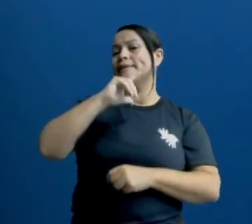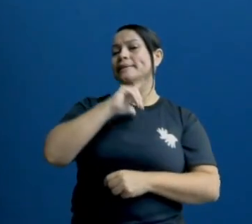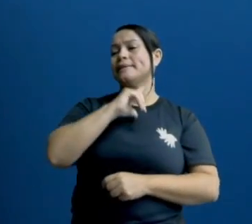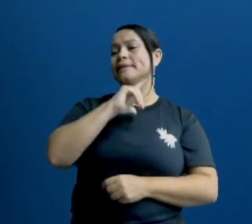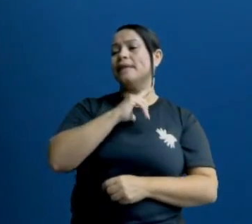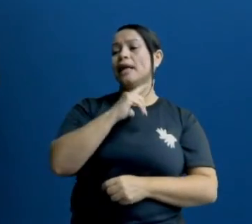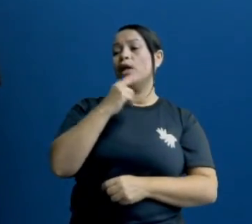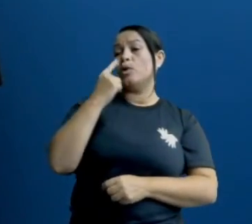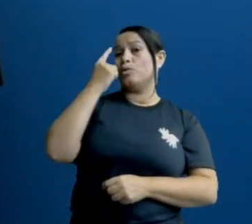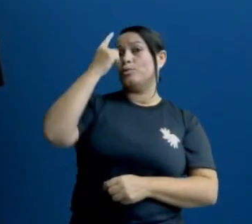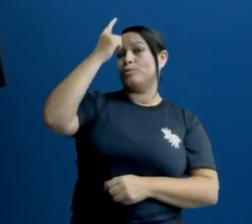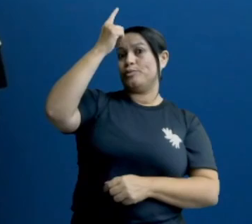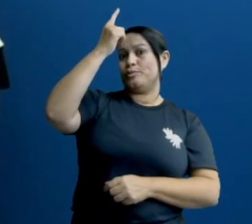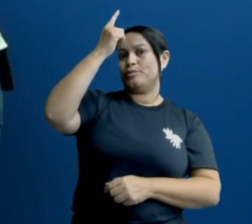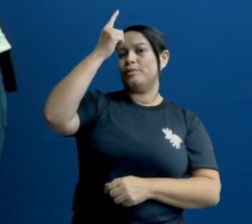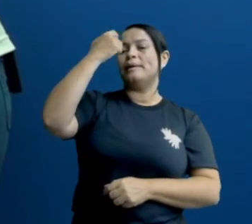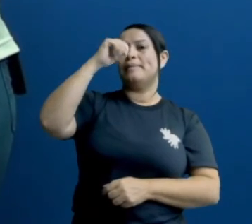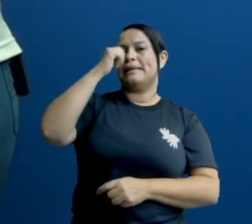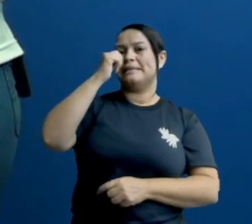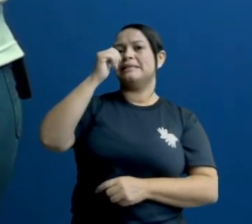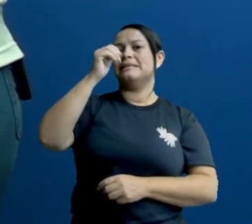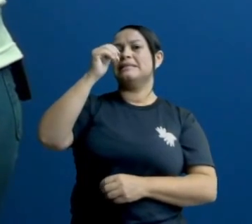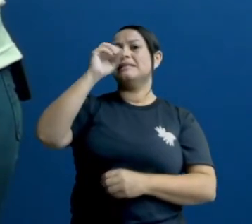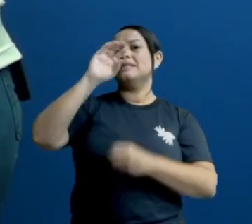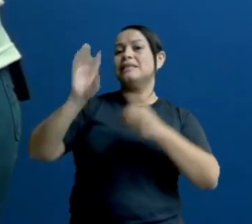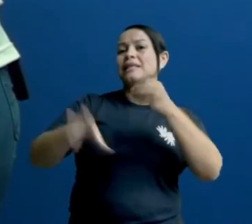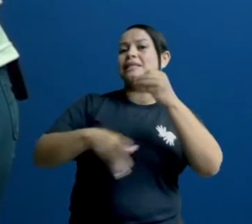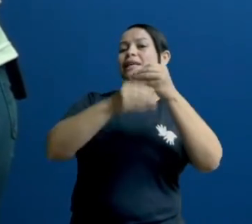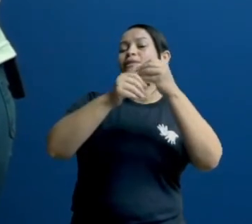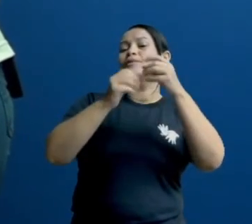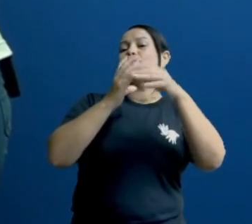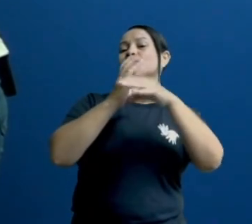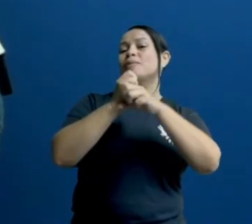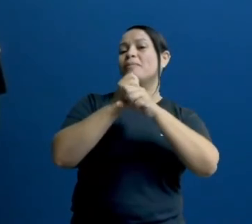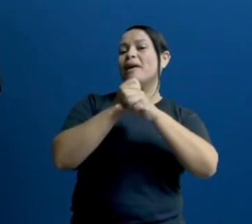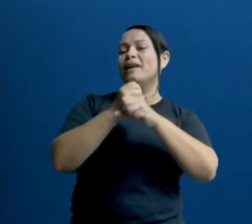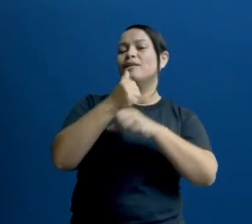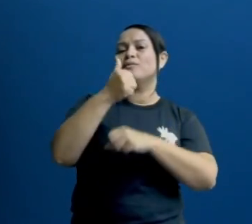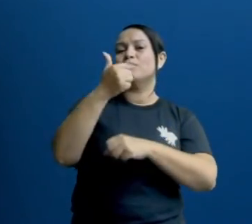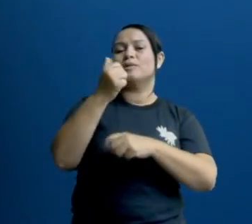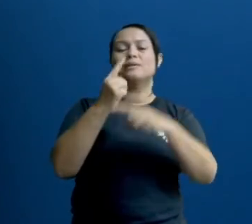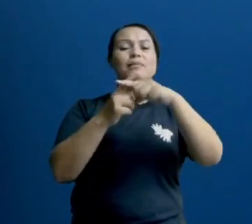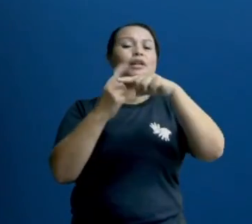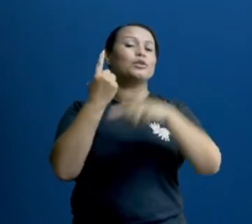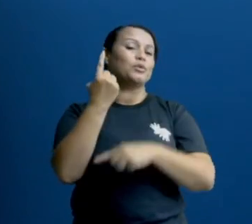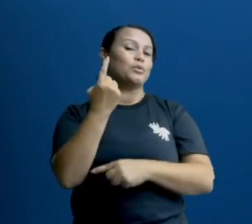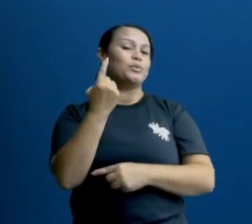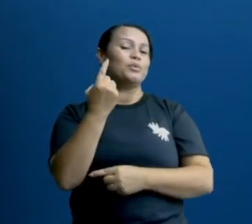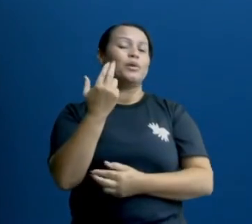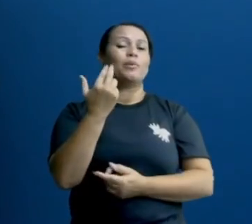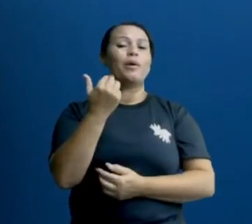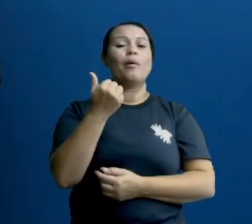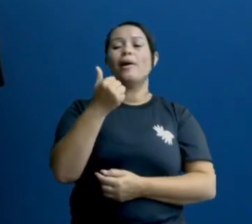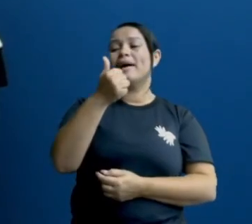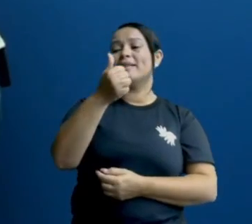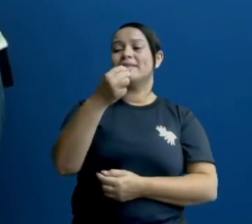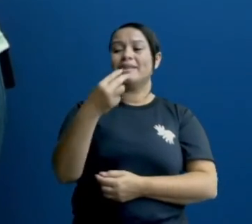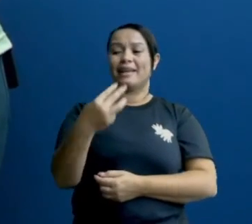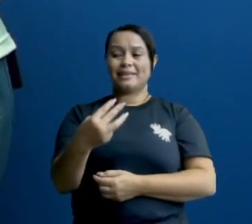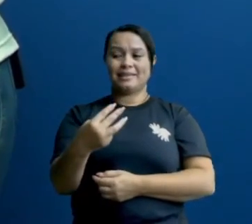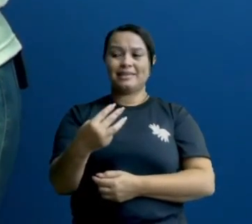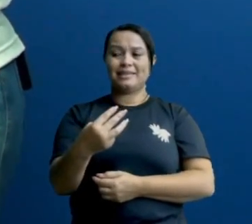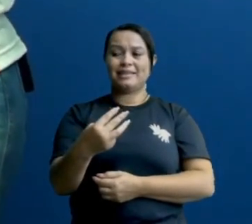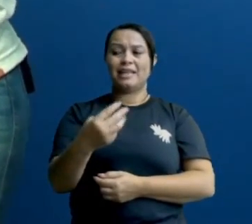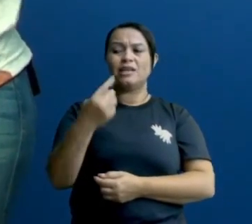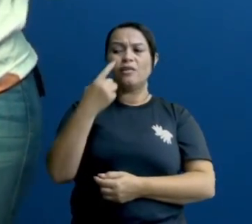ó, o 1 lá em cima para a gente adicionar. Quanto é 12 mais 1? Isso mesmo, ó, 12 mais 1 é